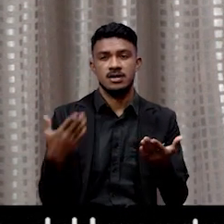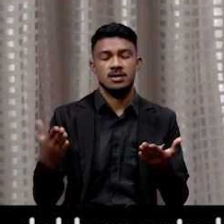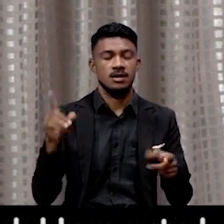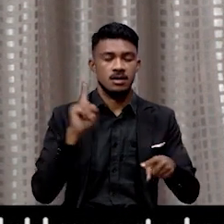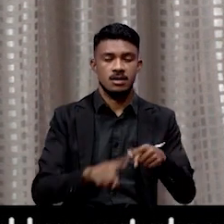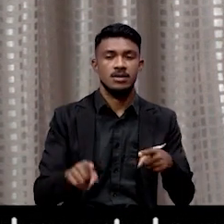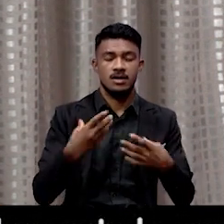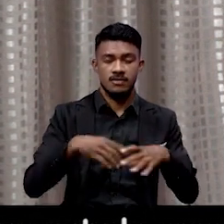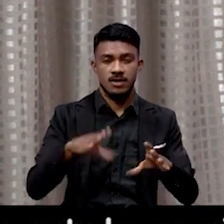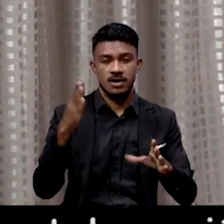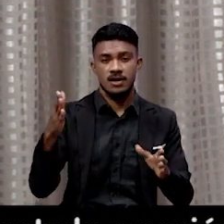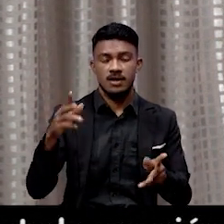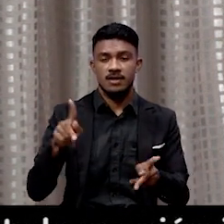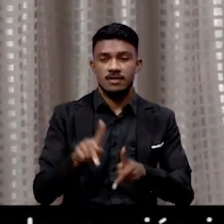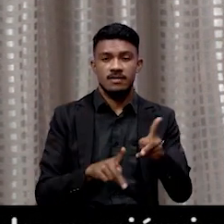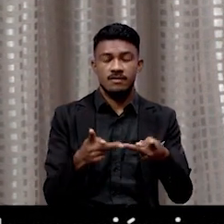lete